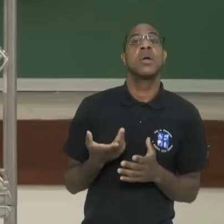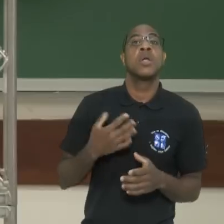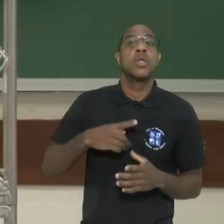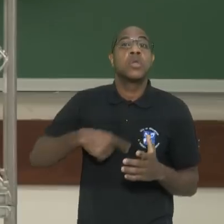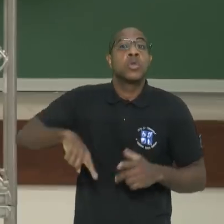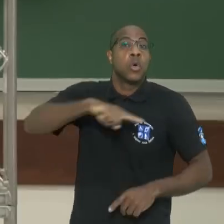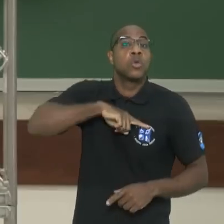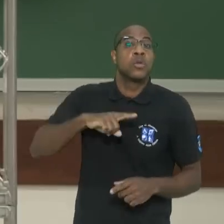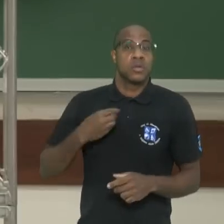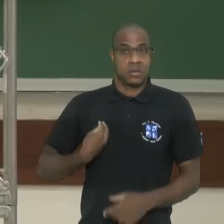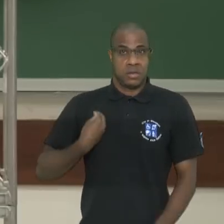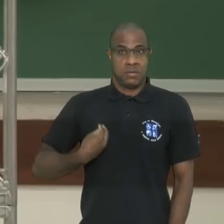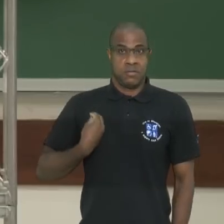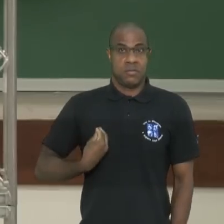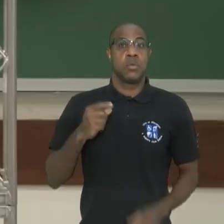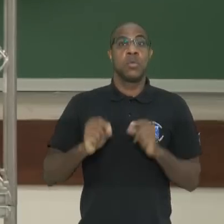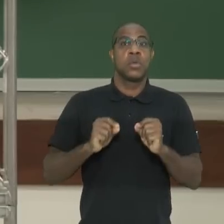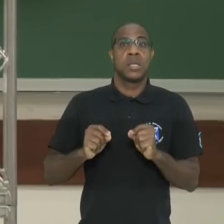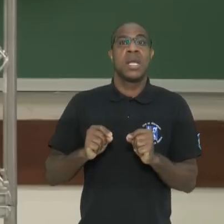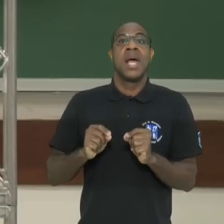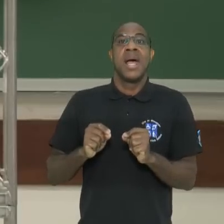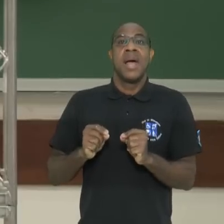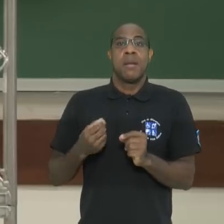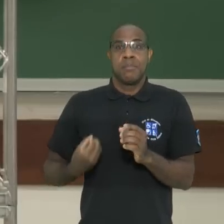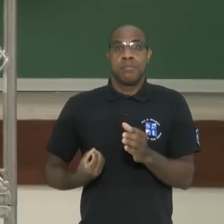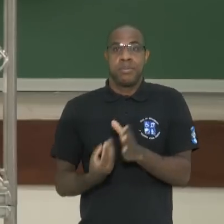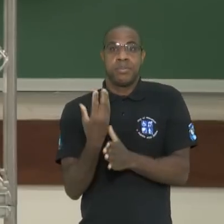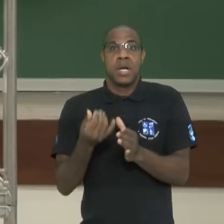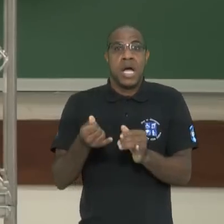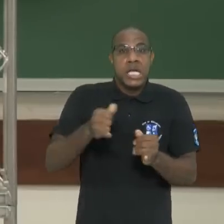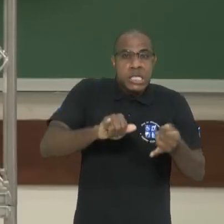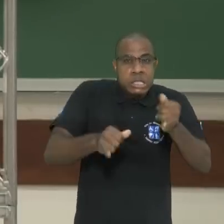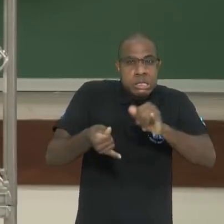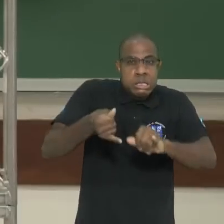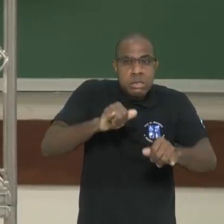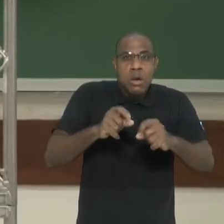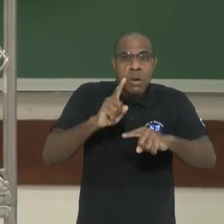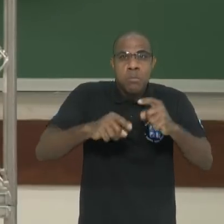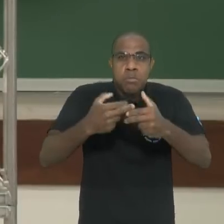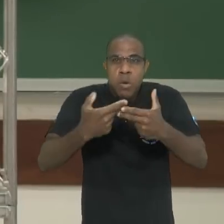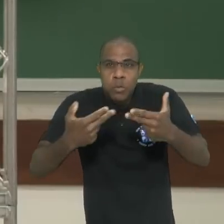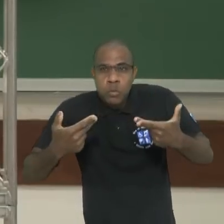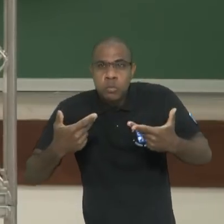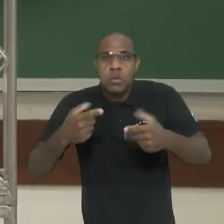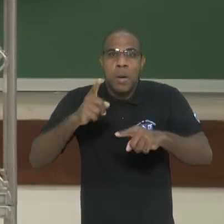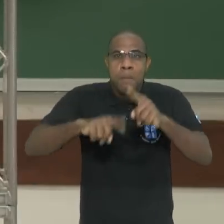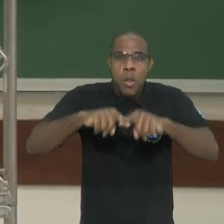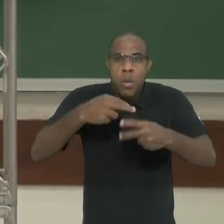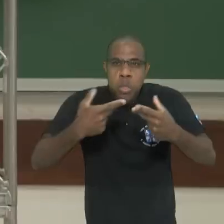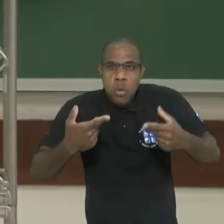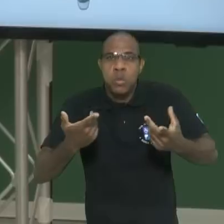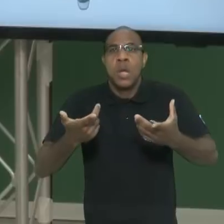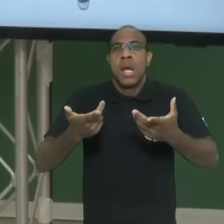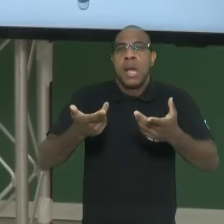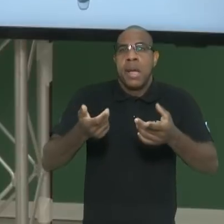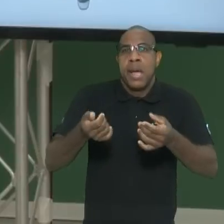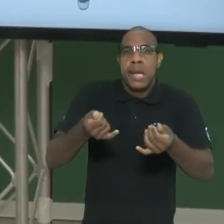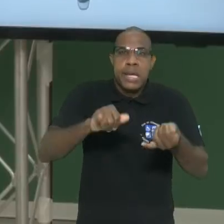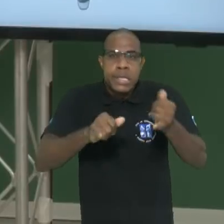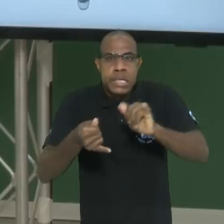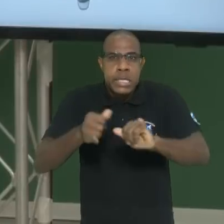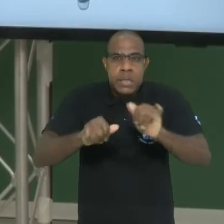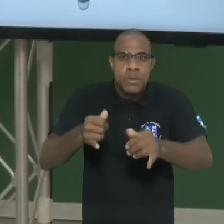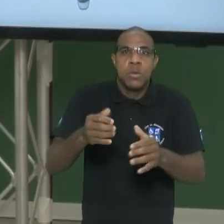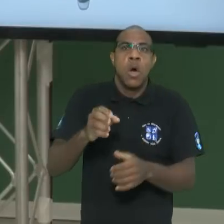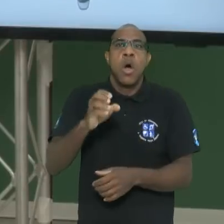são formados por substâncias químicas orgânicas e semelhantes. Essas substâncias